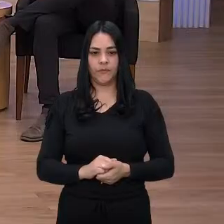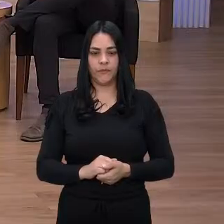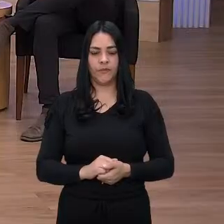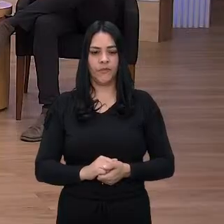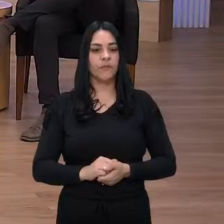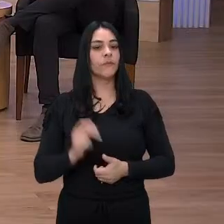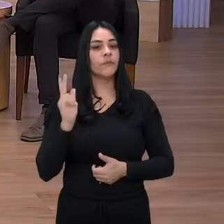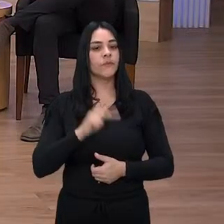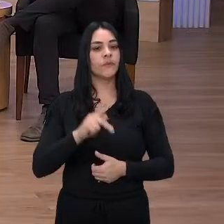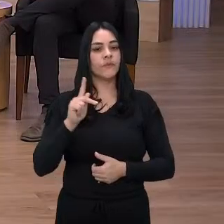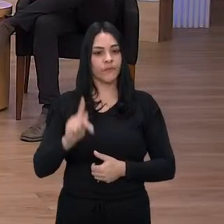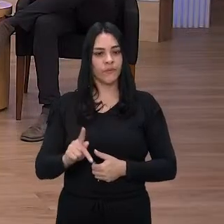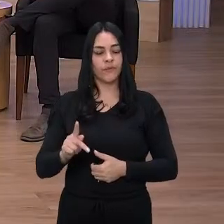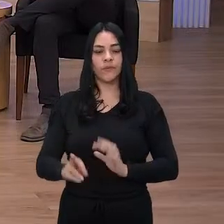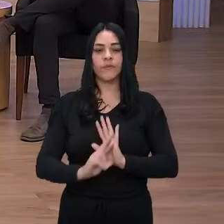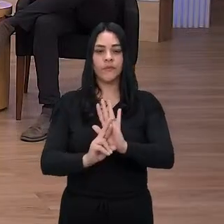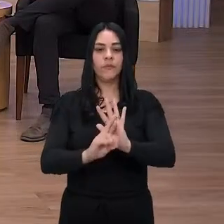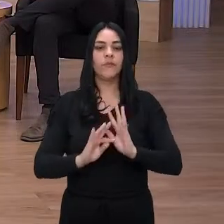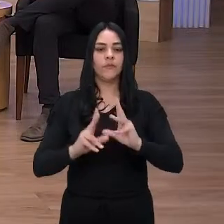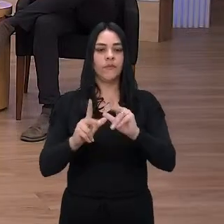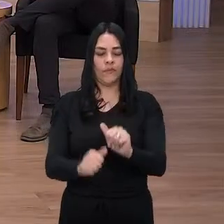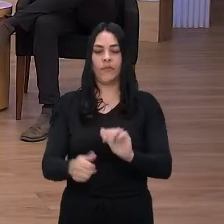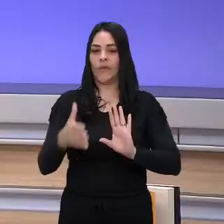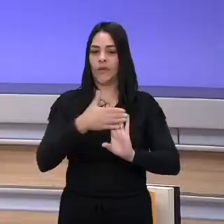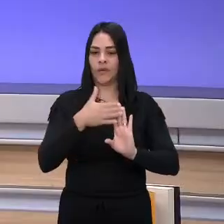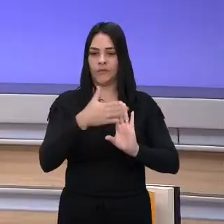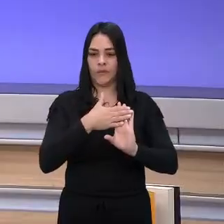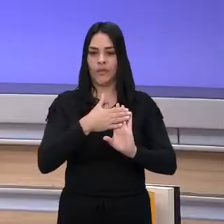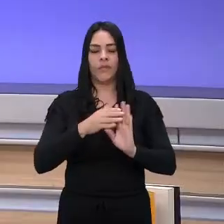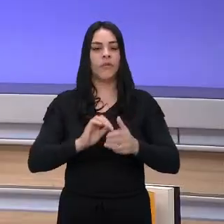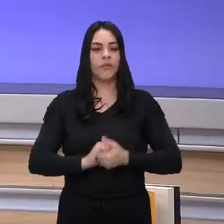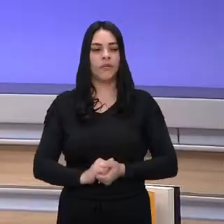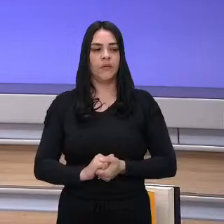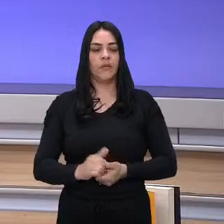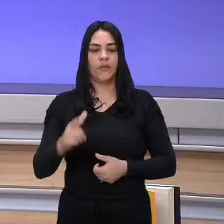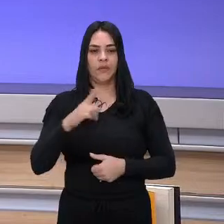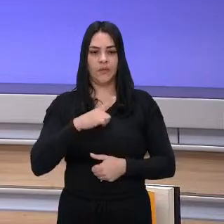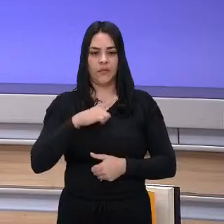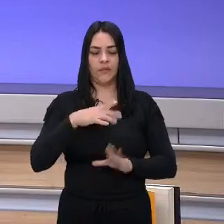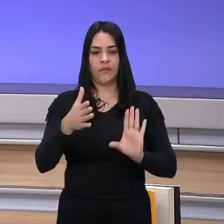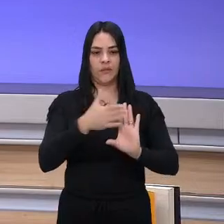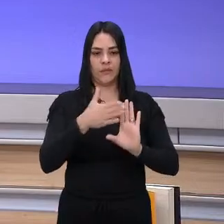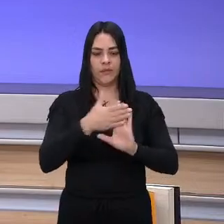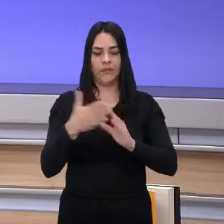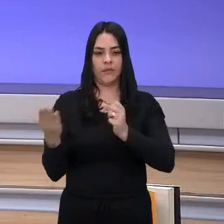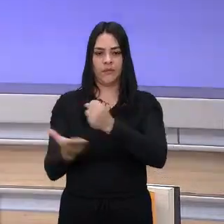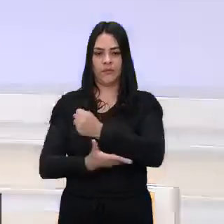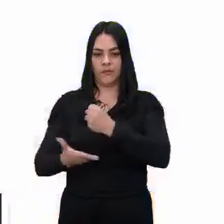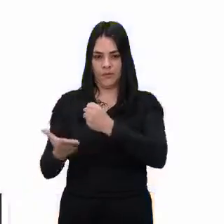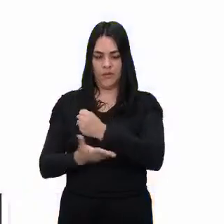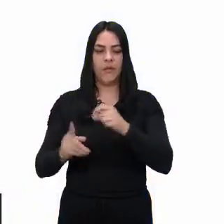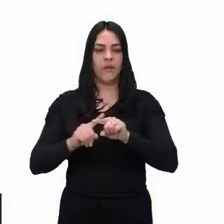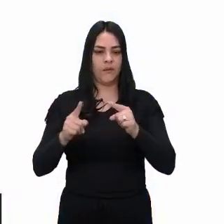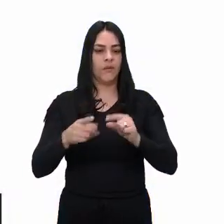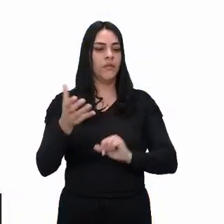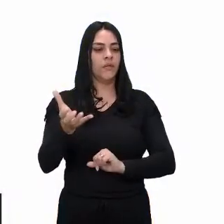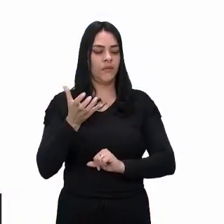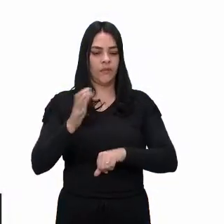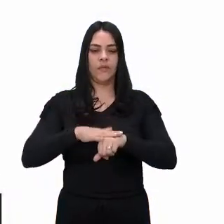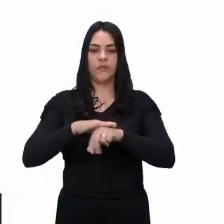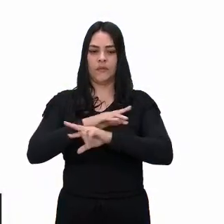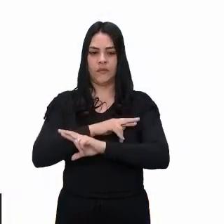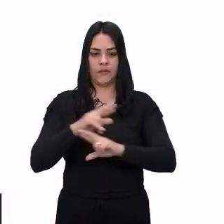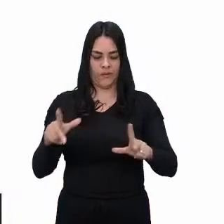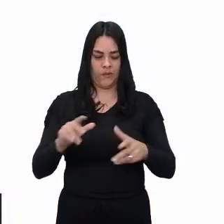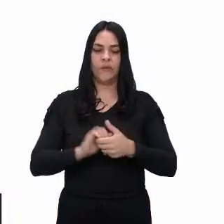E aos professores, referente às propostas, temos aqui propostas básicas, mas que, querendo ou não, fazem muita